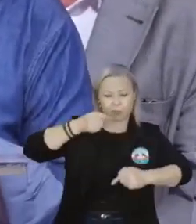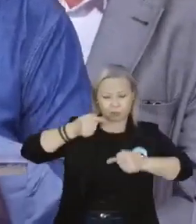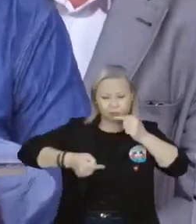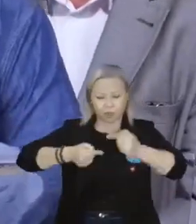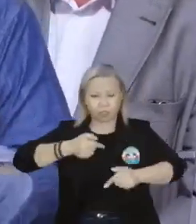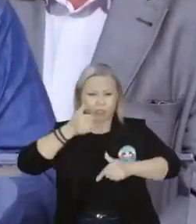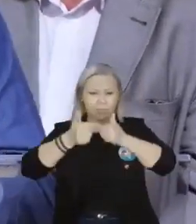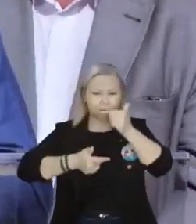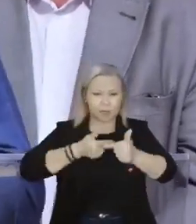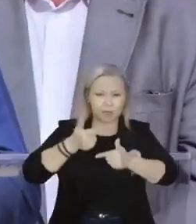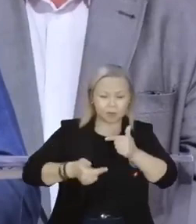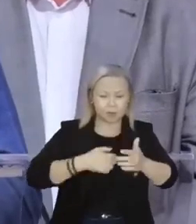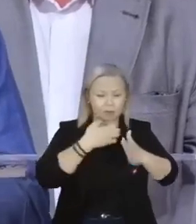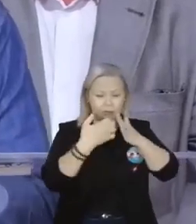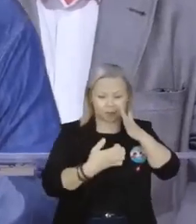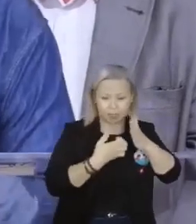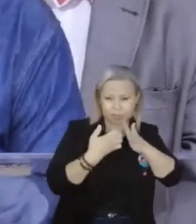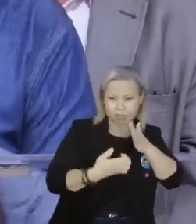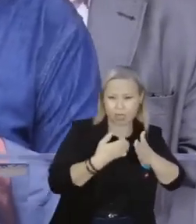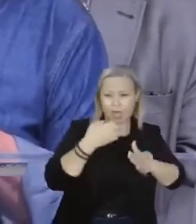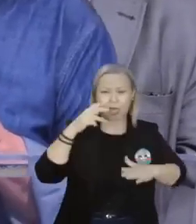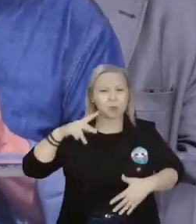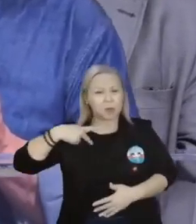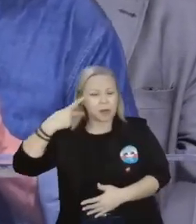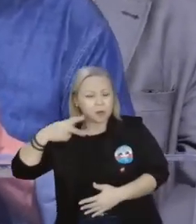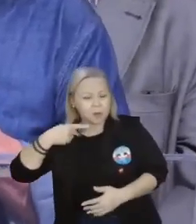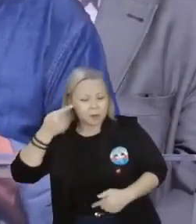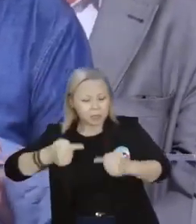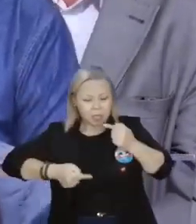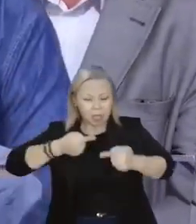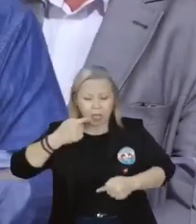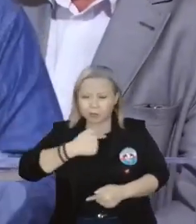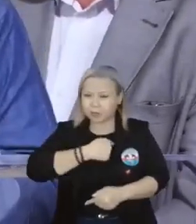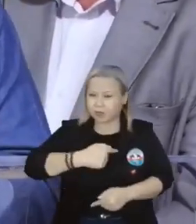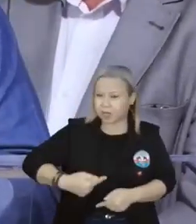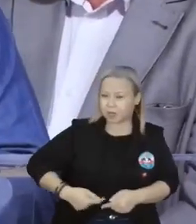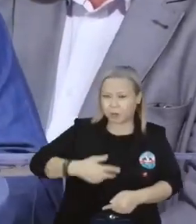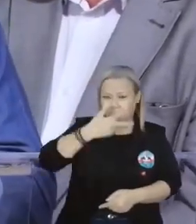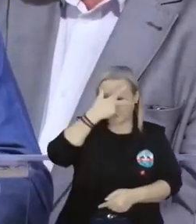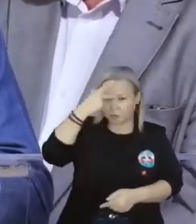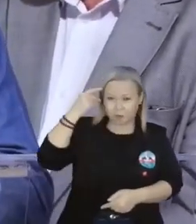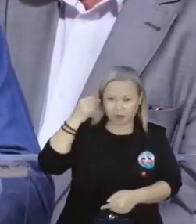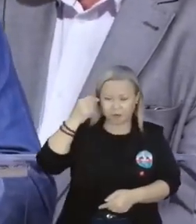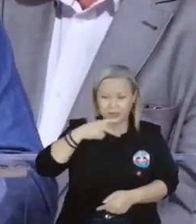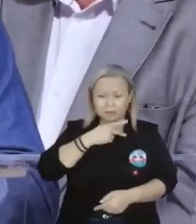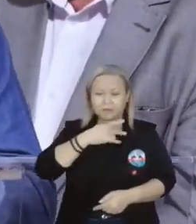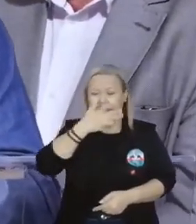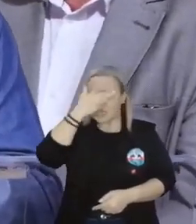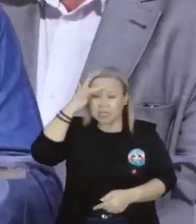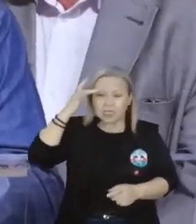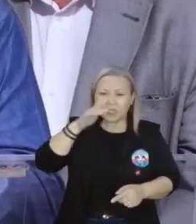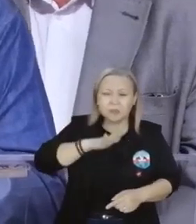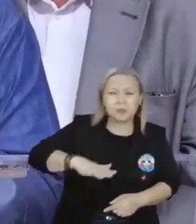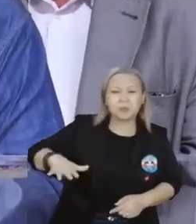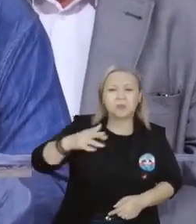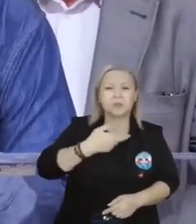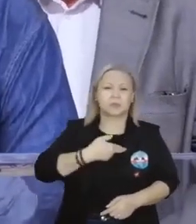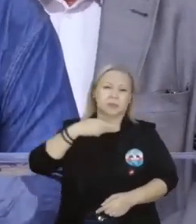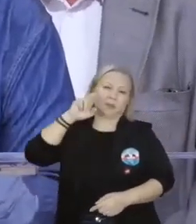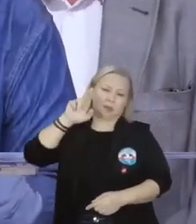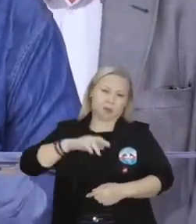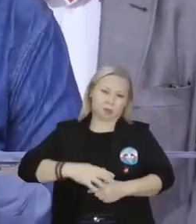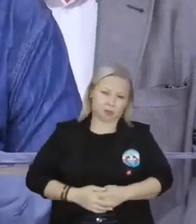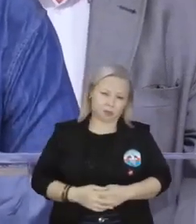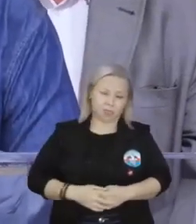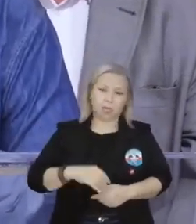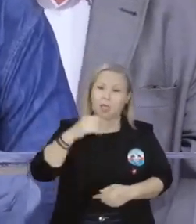empresários, parlamentares, governadores, prefeitos, gente de todas as religiões, brasileiros e